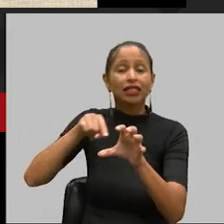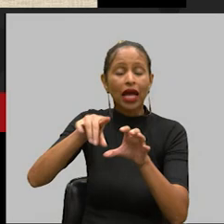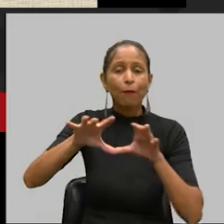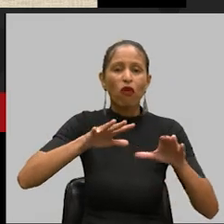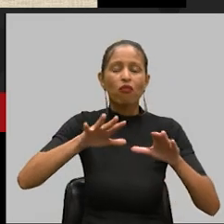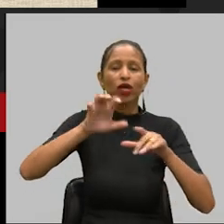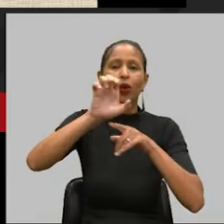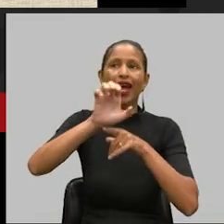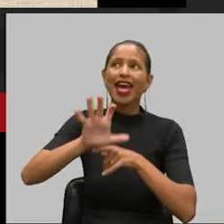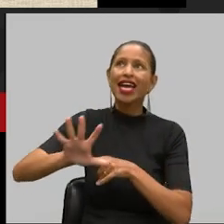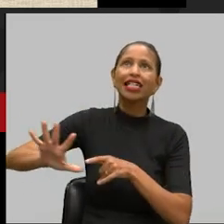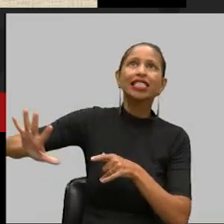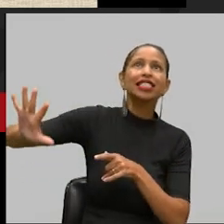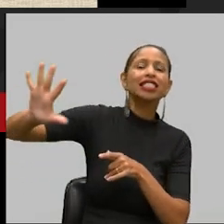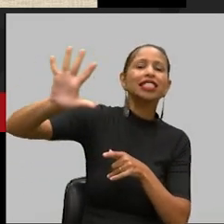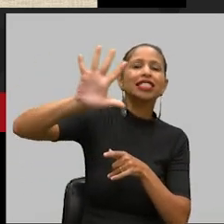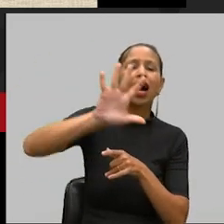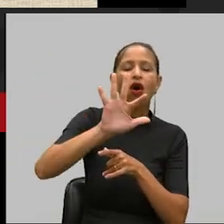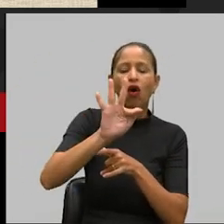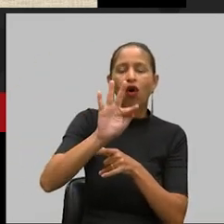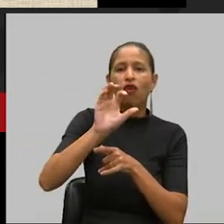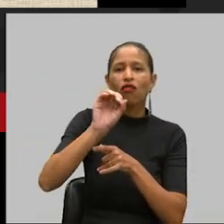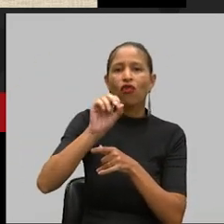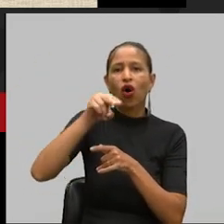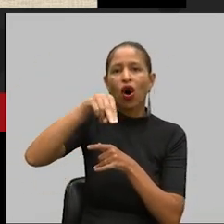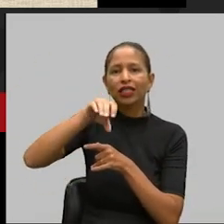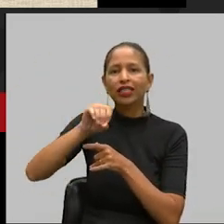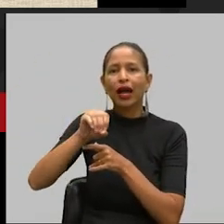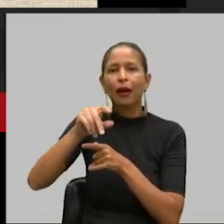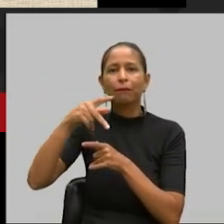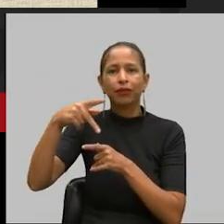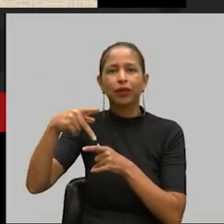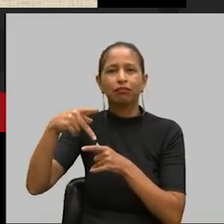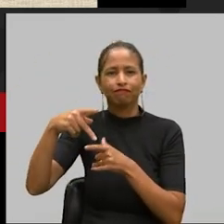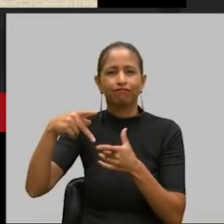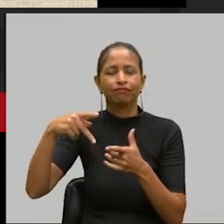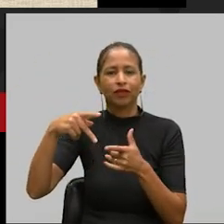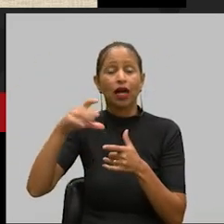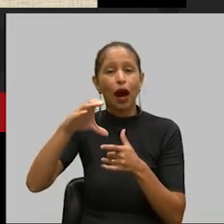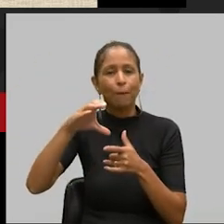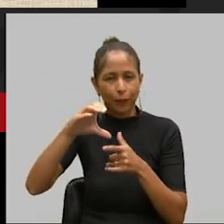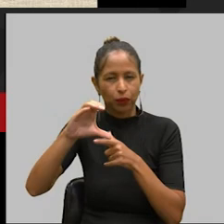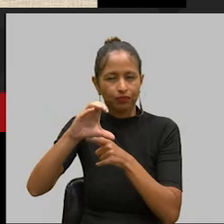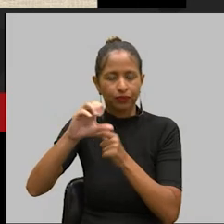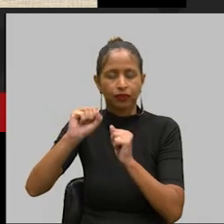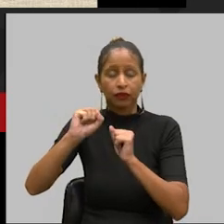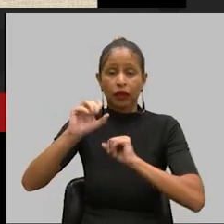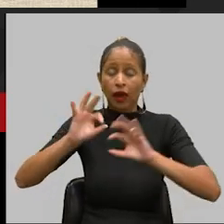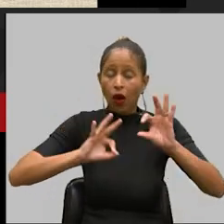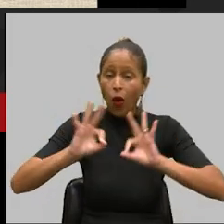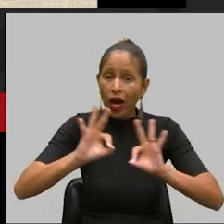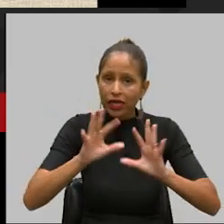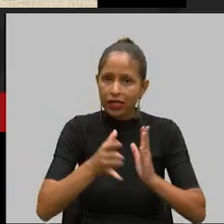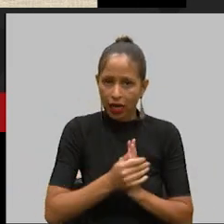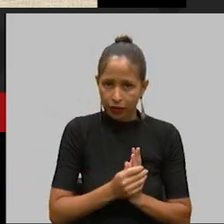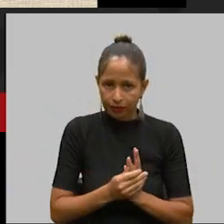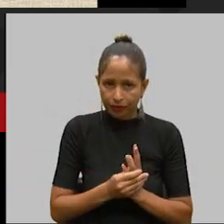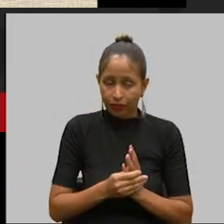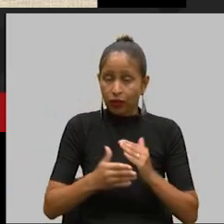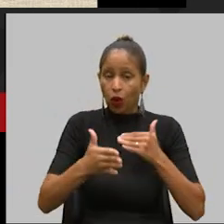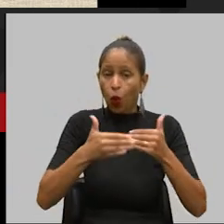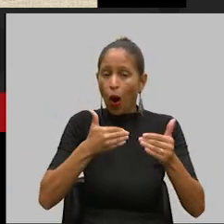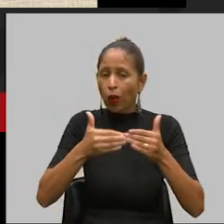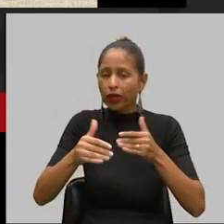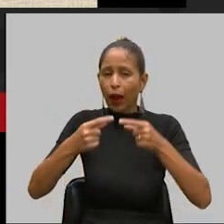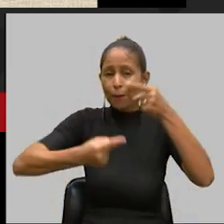Estadual que hoje a gente chama o fonec o fórum Nacional da Educação do campo então é um movimento organizado qualquer política